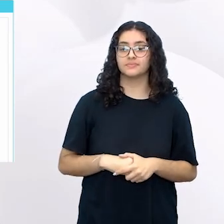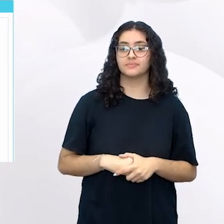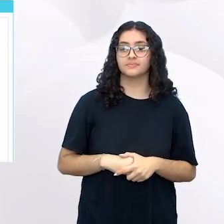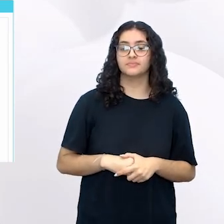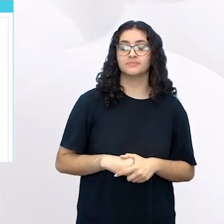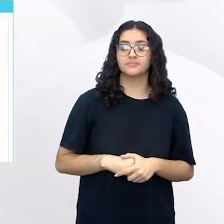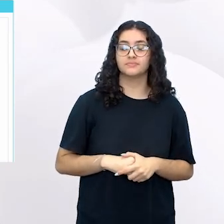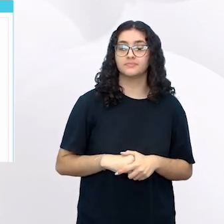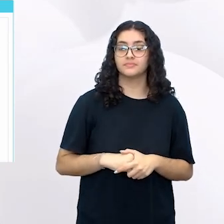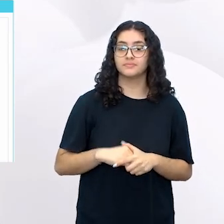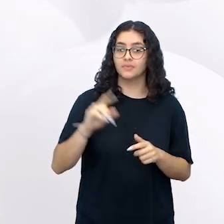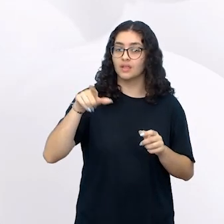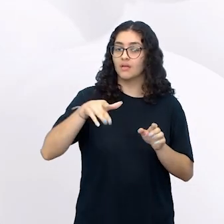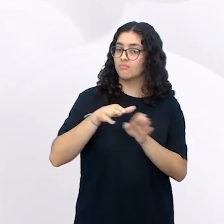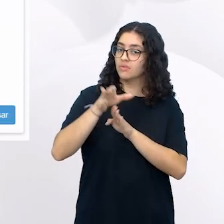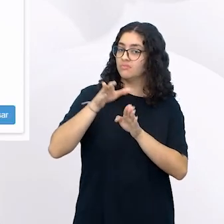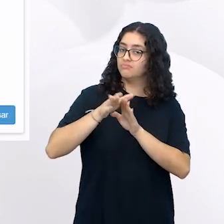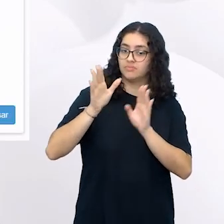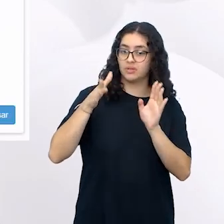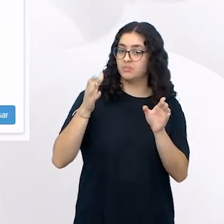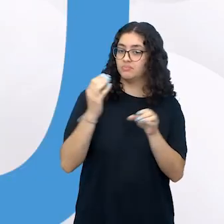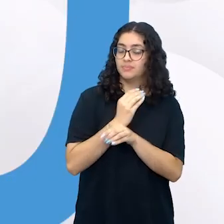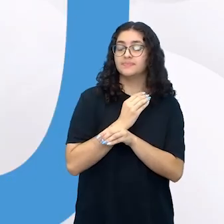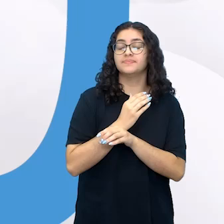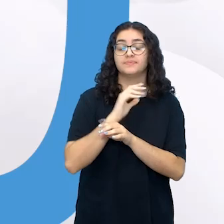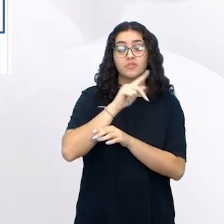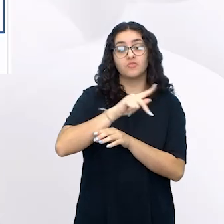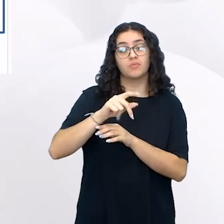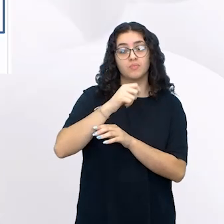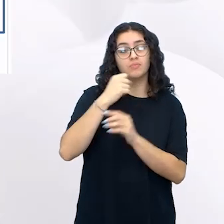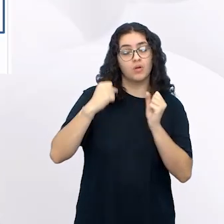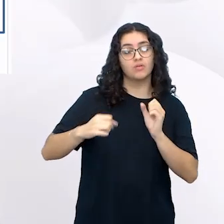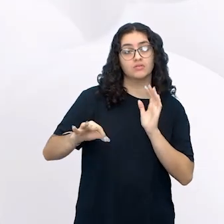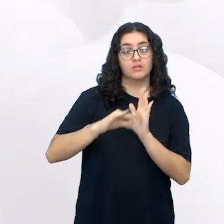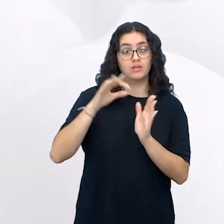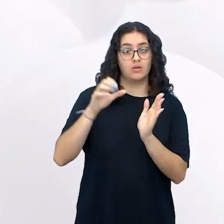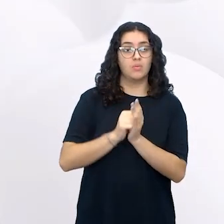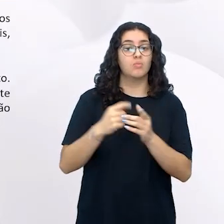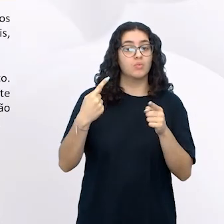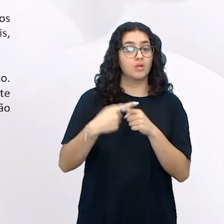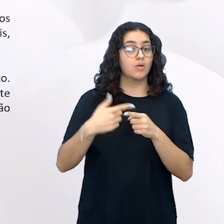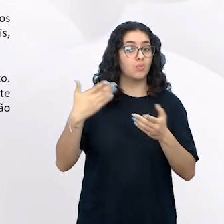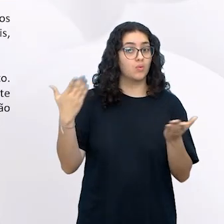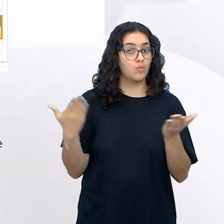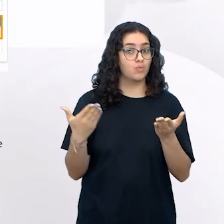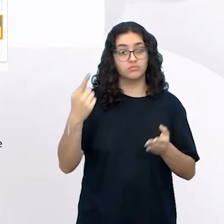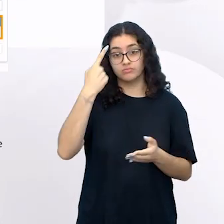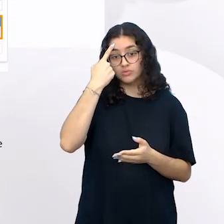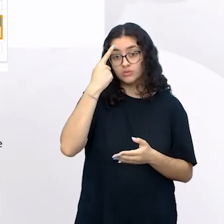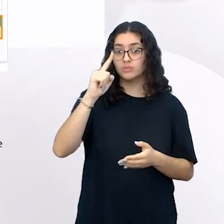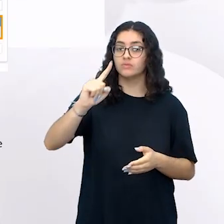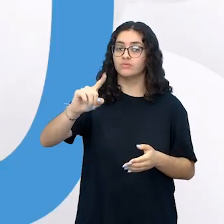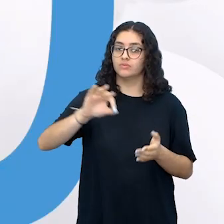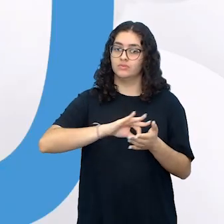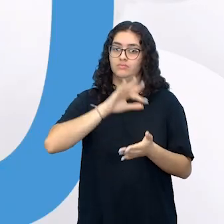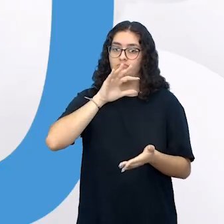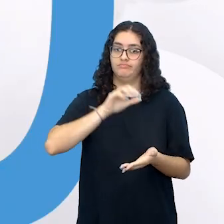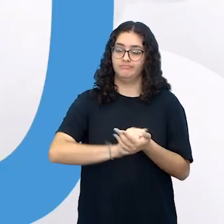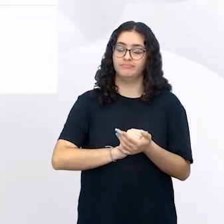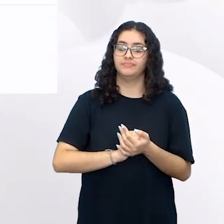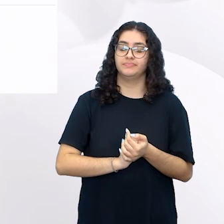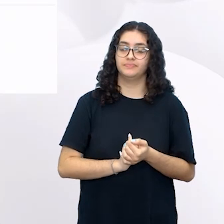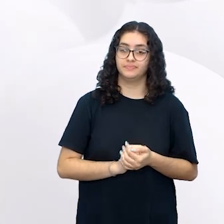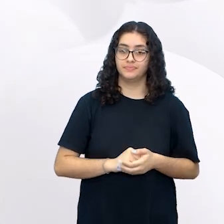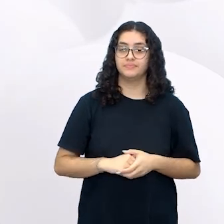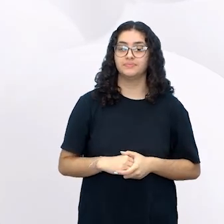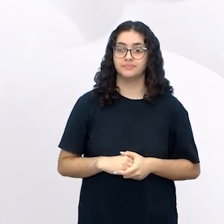é auto-instrucional, e aí os professores podem se inscrever, que hoje é a última chance para você entrar aí no programa